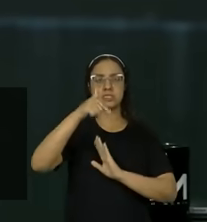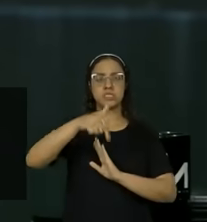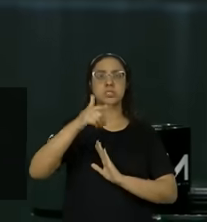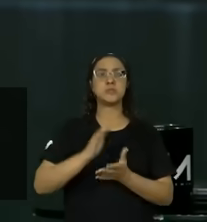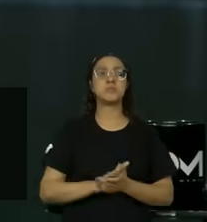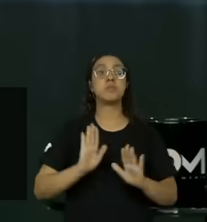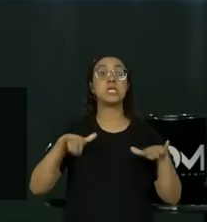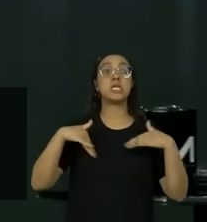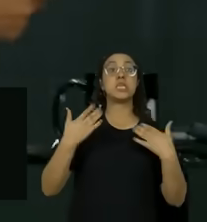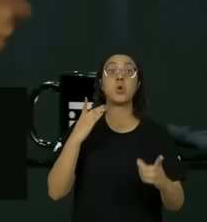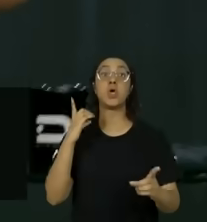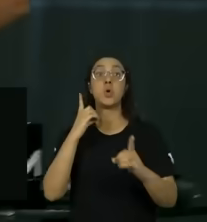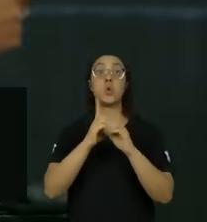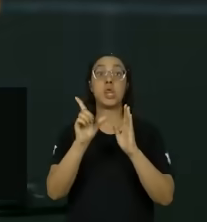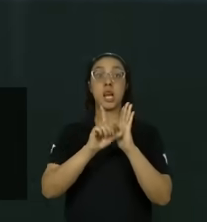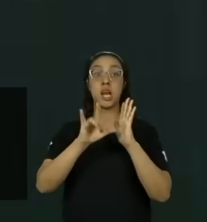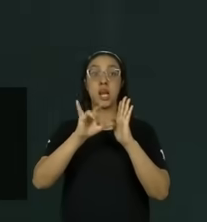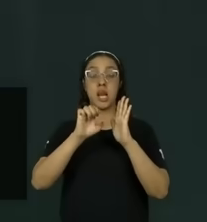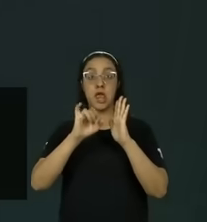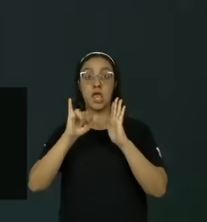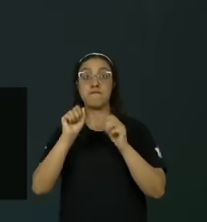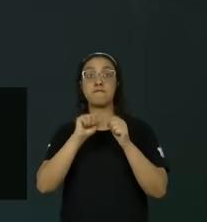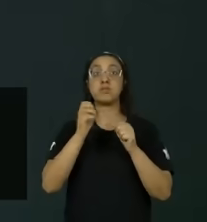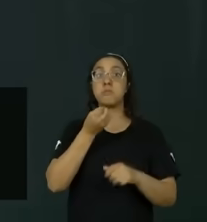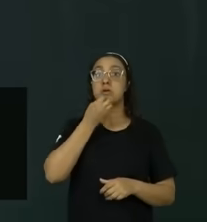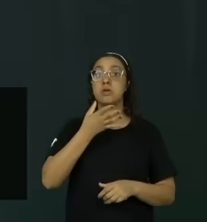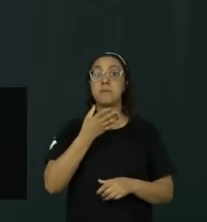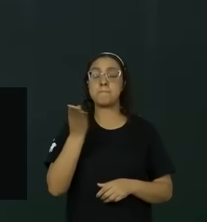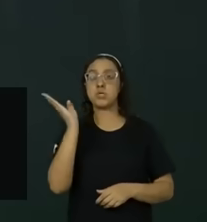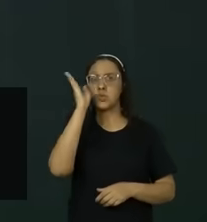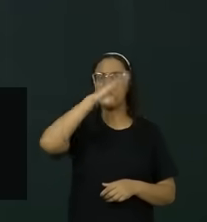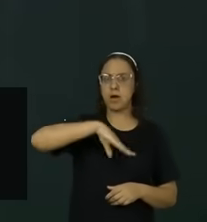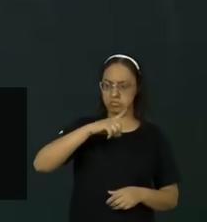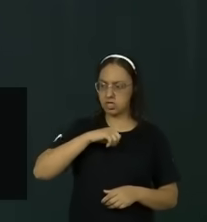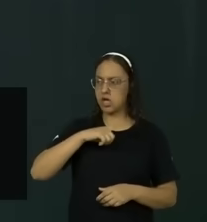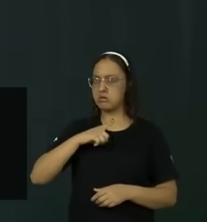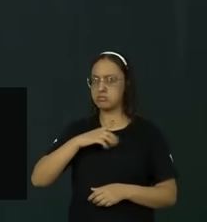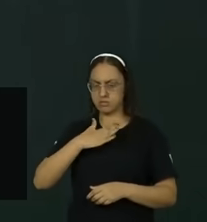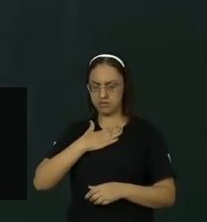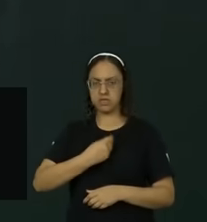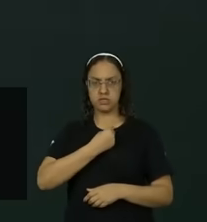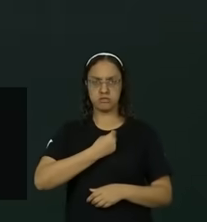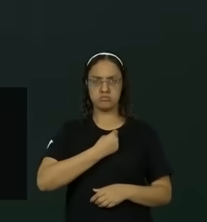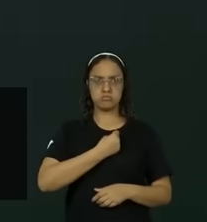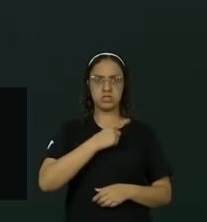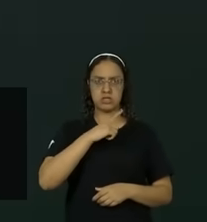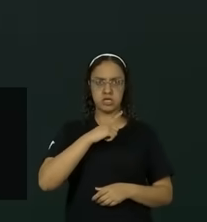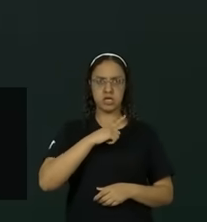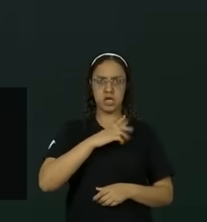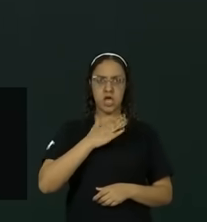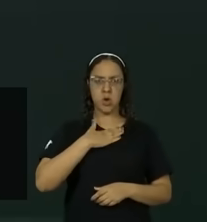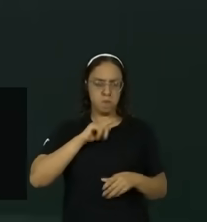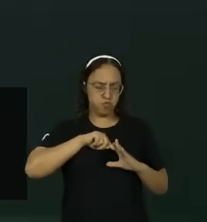Então, encontro uma lei contra o meu desejo de fazer o bem. O mal está presente em mim. No íntimo do meu